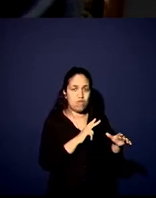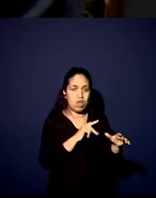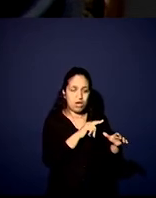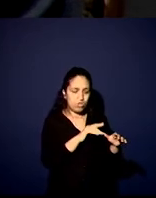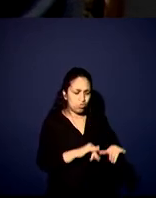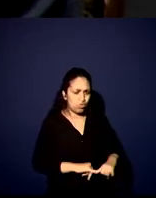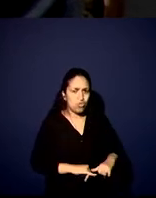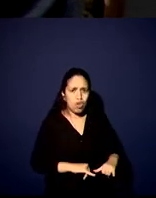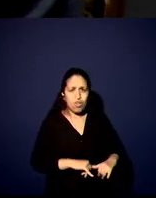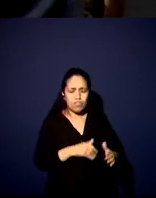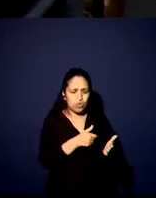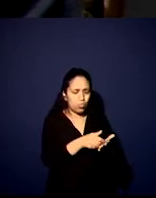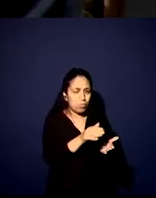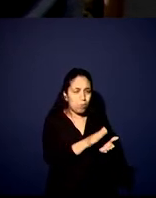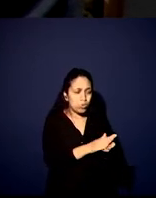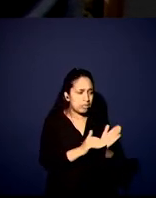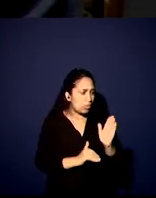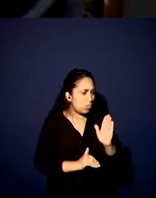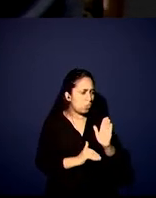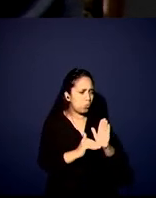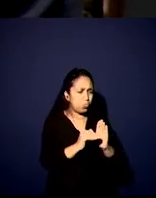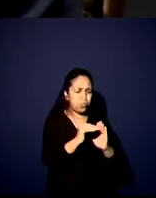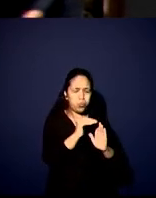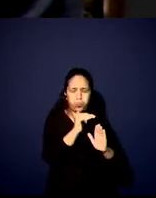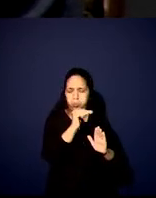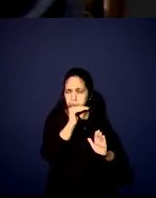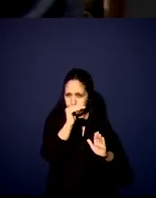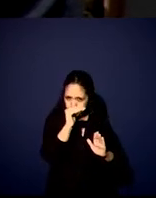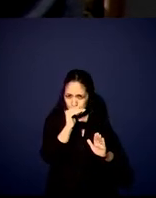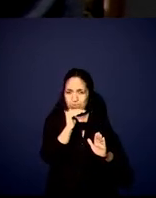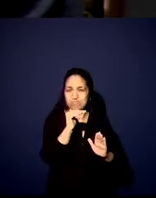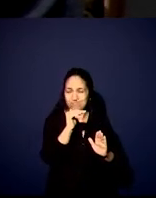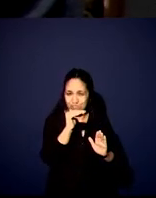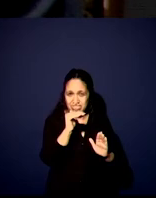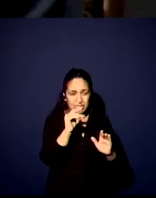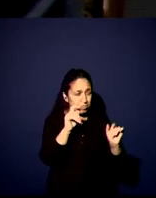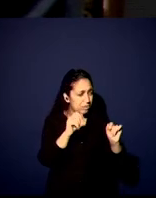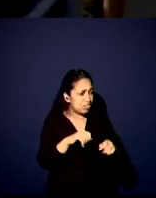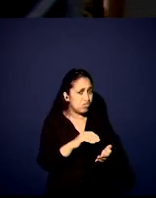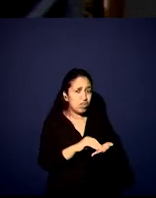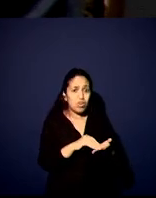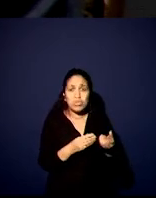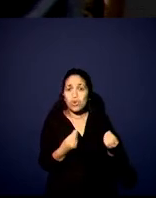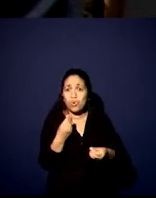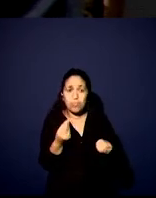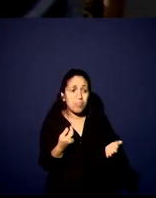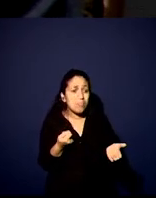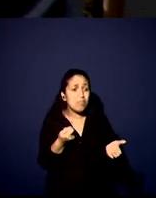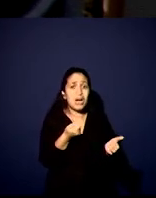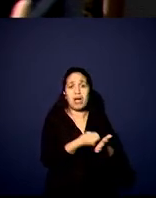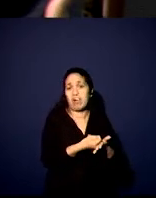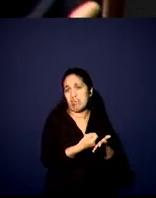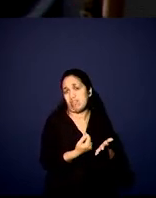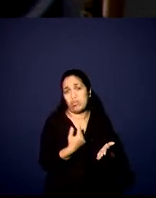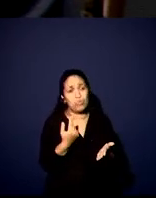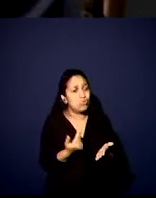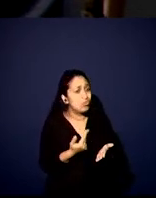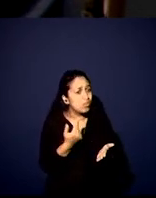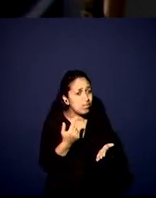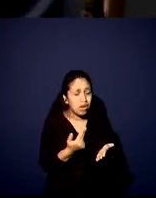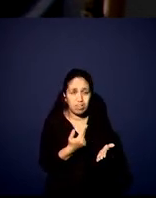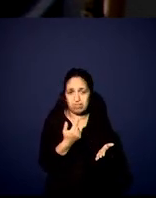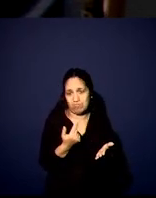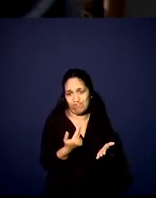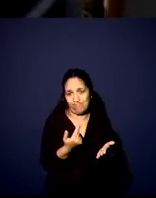multas estratosféricas e com a incapacidade mesmo de Honrar essas multas decisões que quase